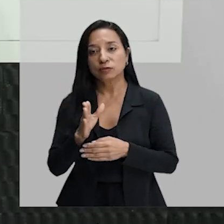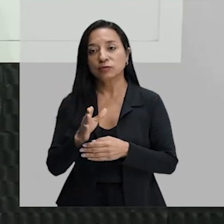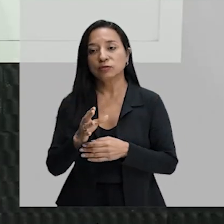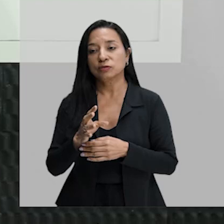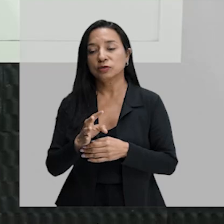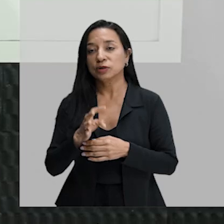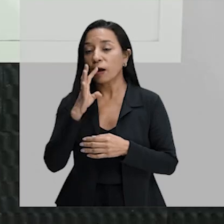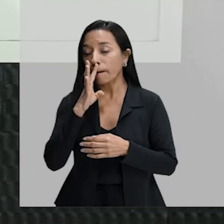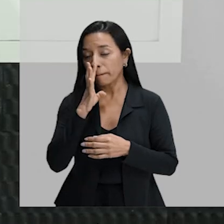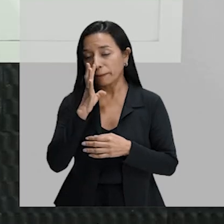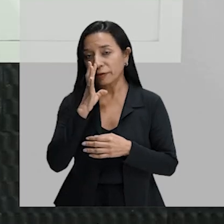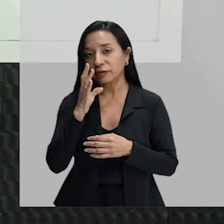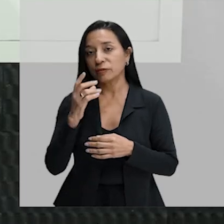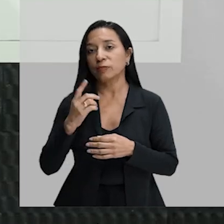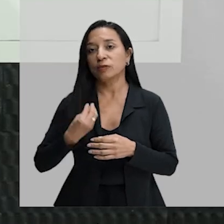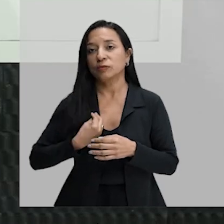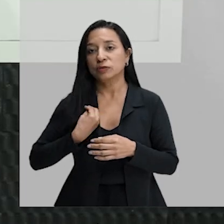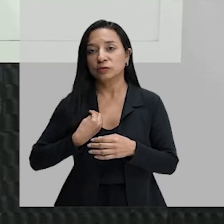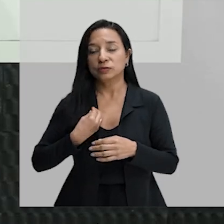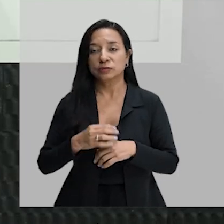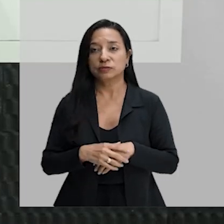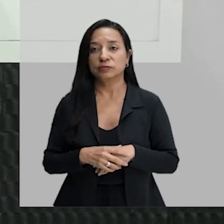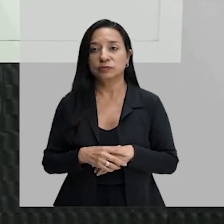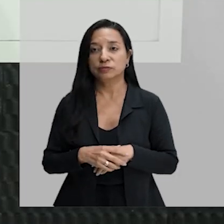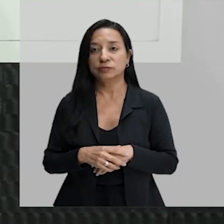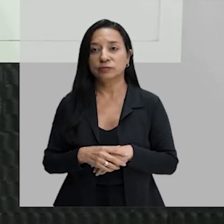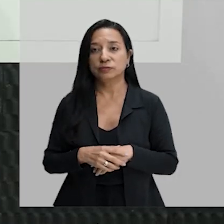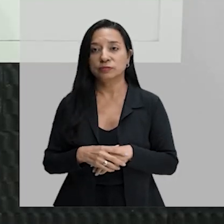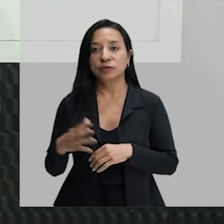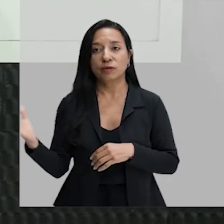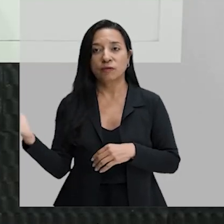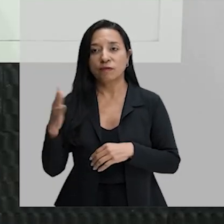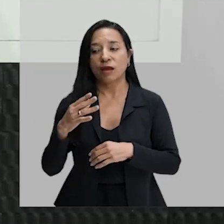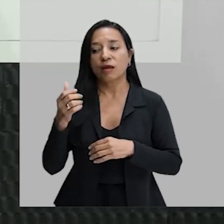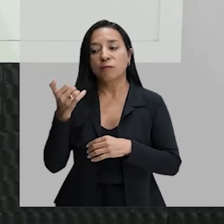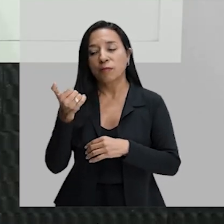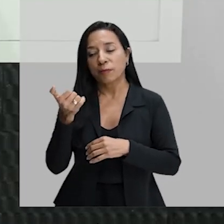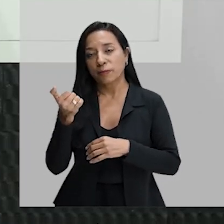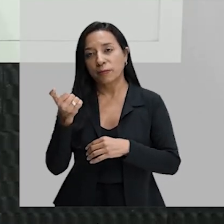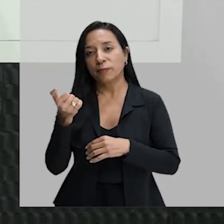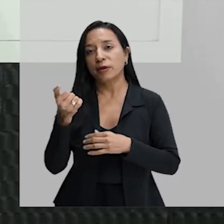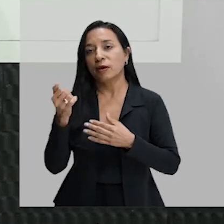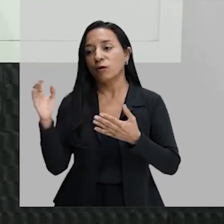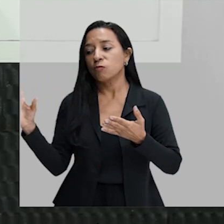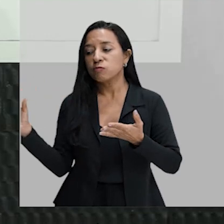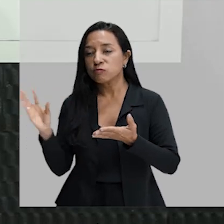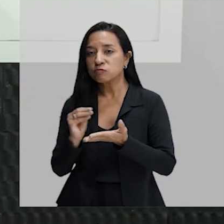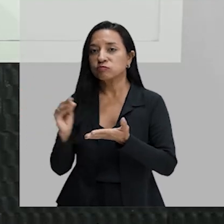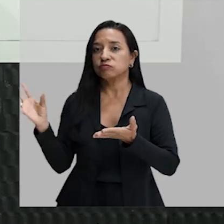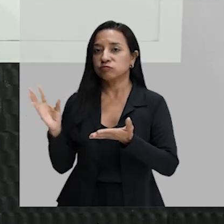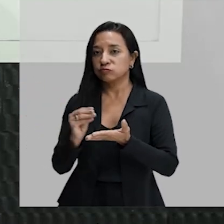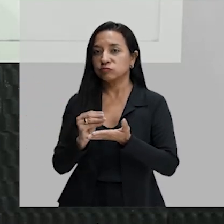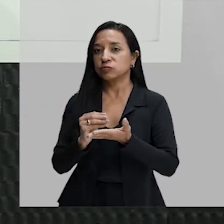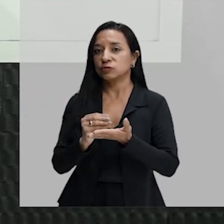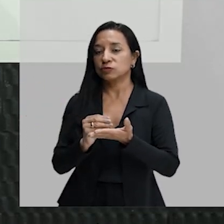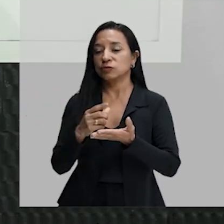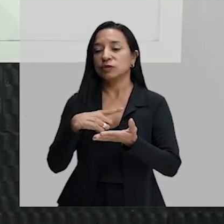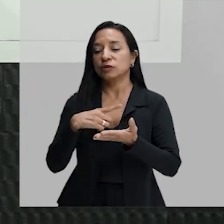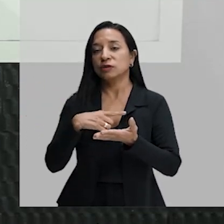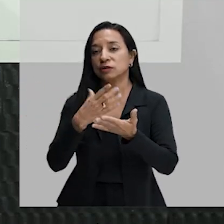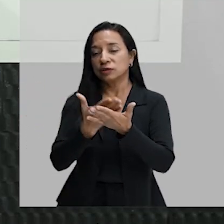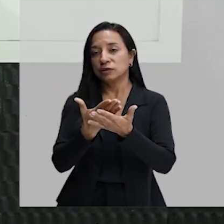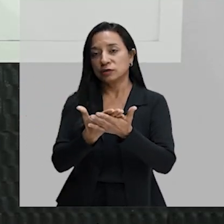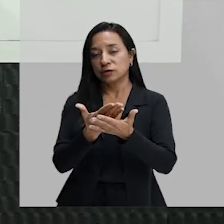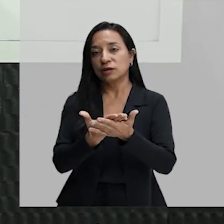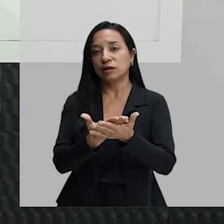cotidiano, nós iremos falar aqui, tá certo? Vamos ficar ligadinho, papel, caneta, faça suas anotações, tá ok? Tem aulas anteriores sobre